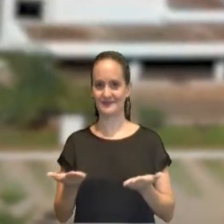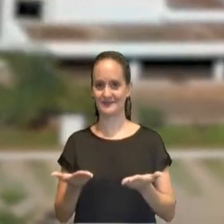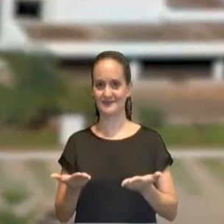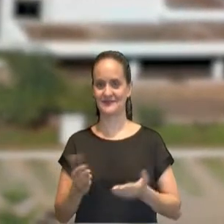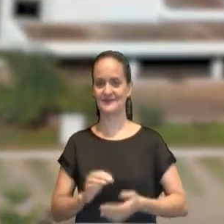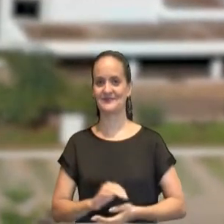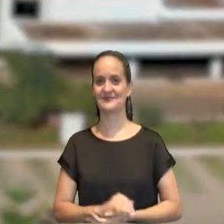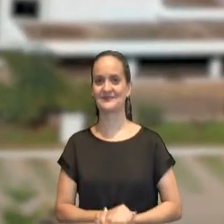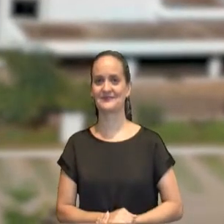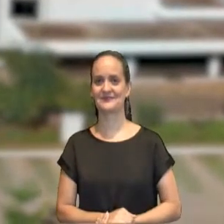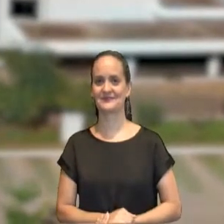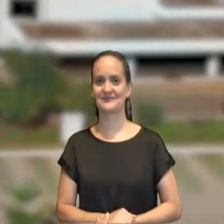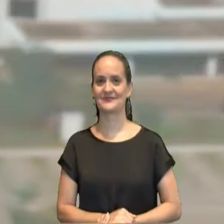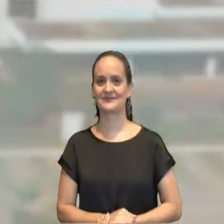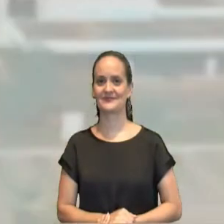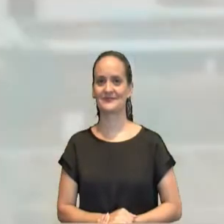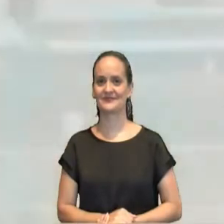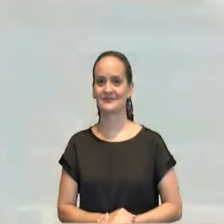agora.